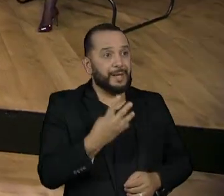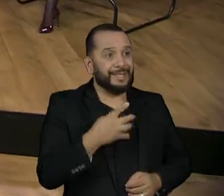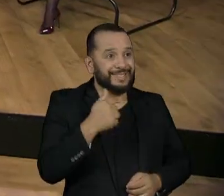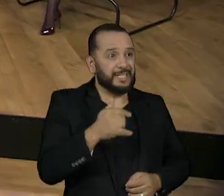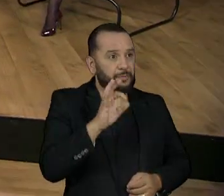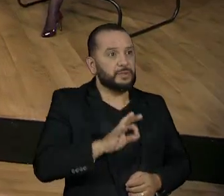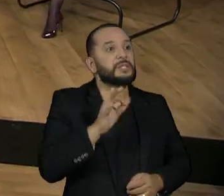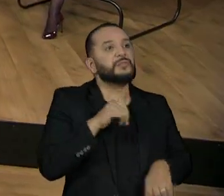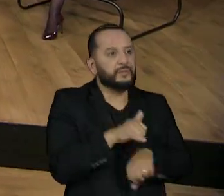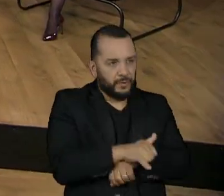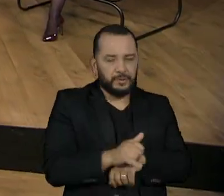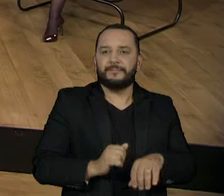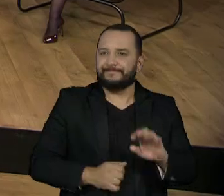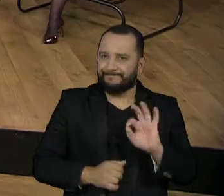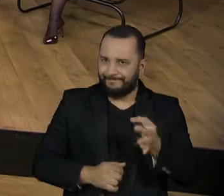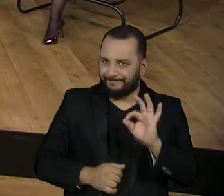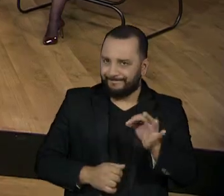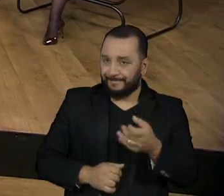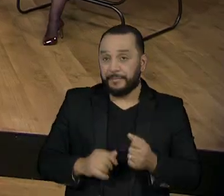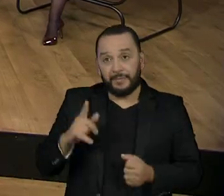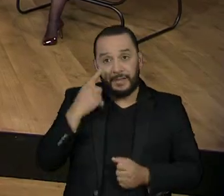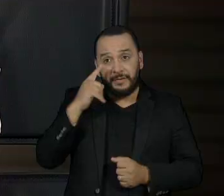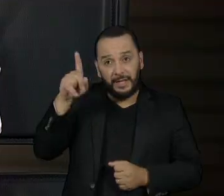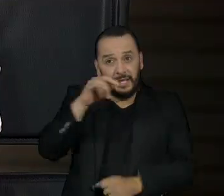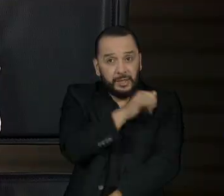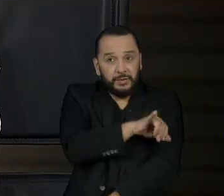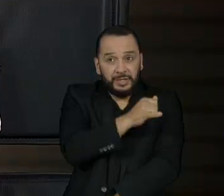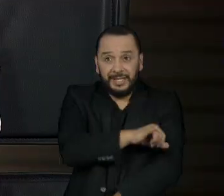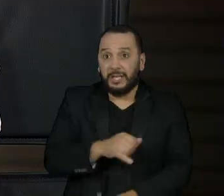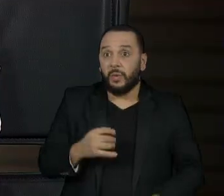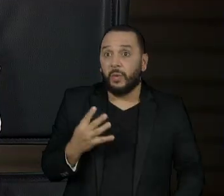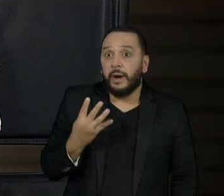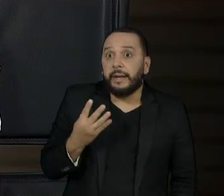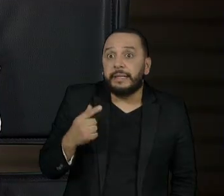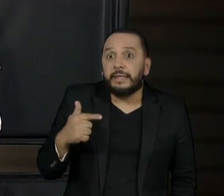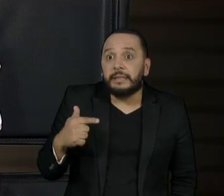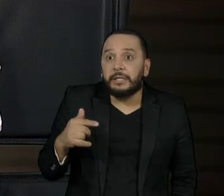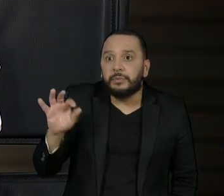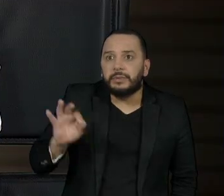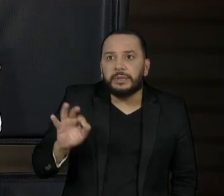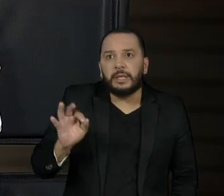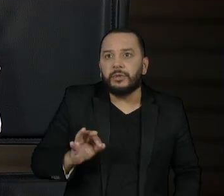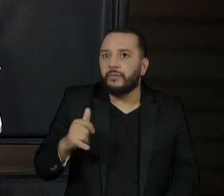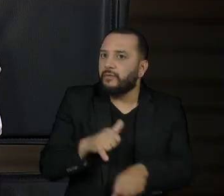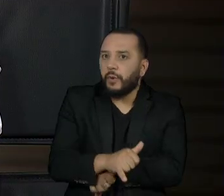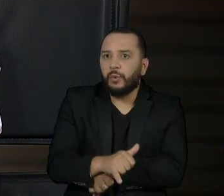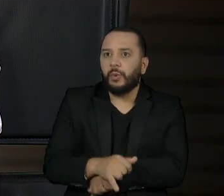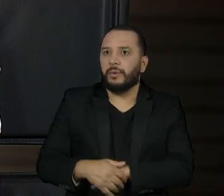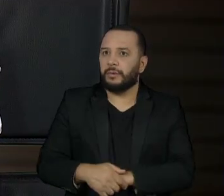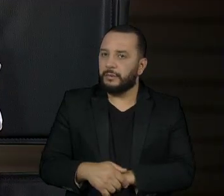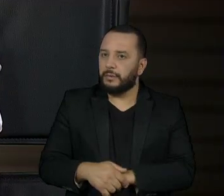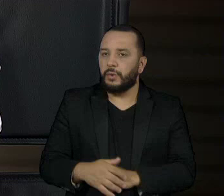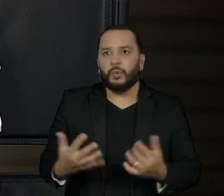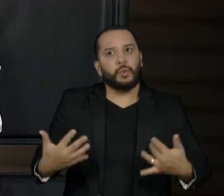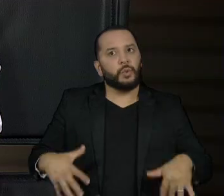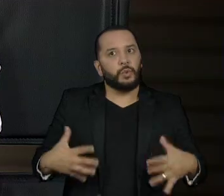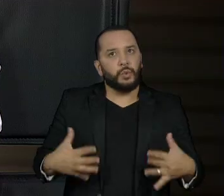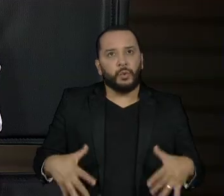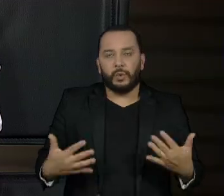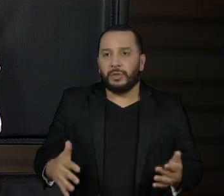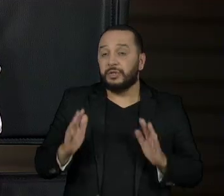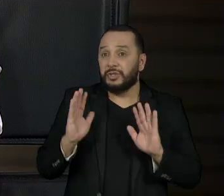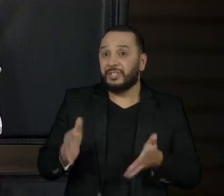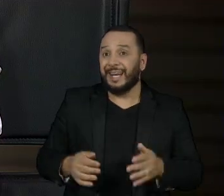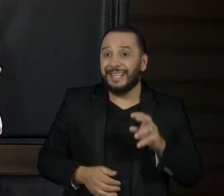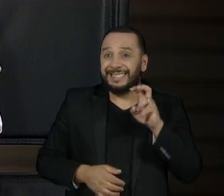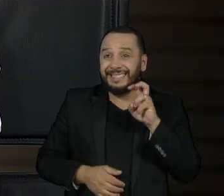29,47% de abstenção. Isso, mas aí se a gente olha no Rio de Janeiro, a gente teve 47%, né, então a gente teve, na verdade,